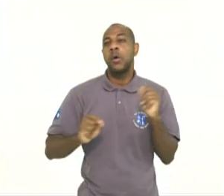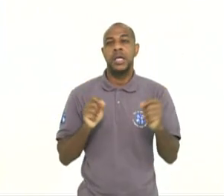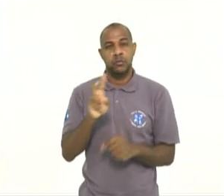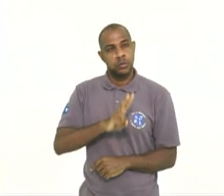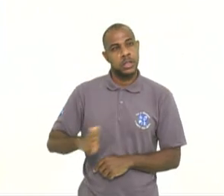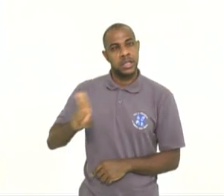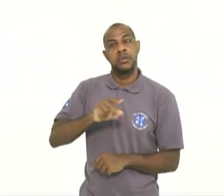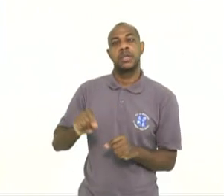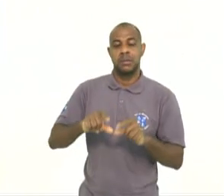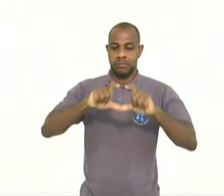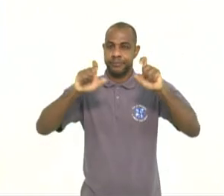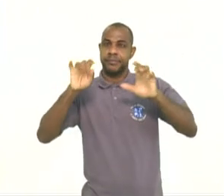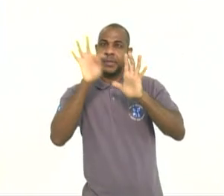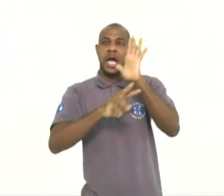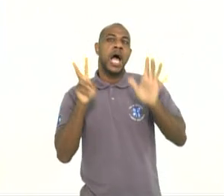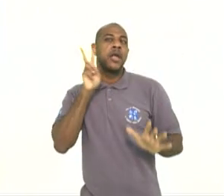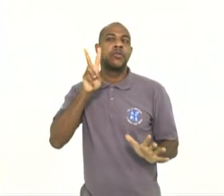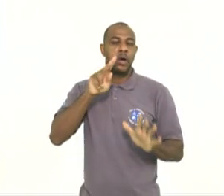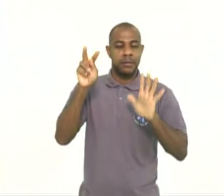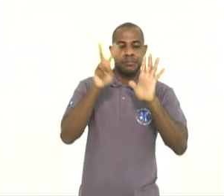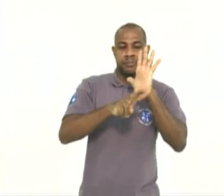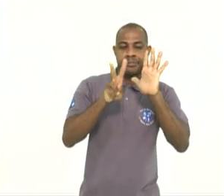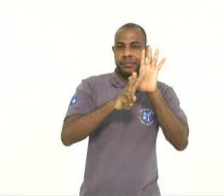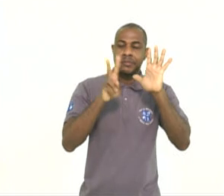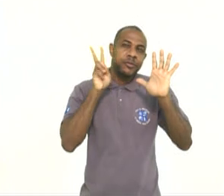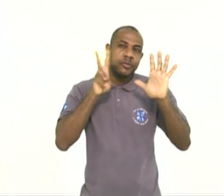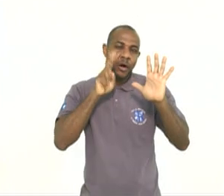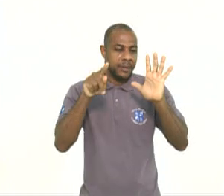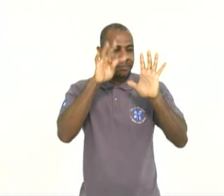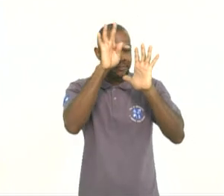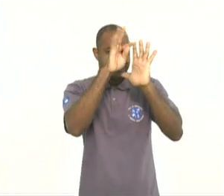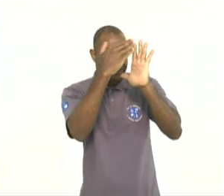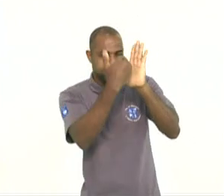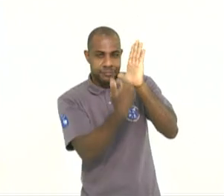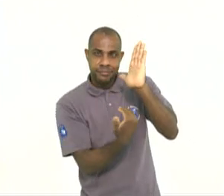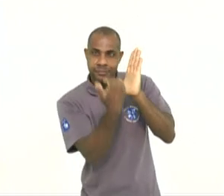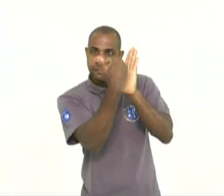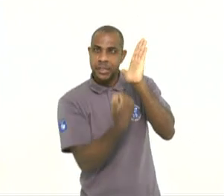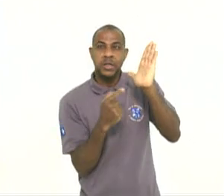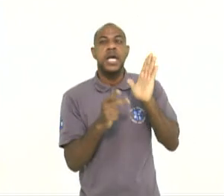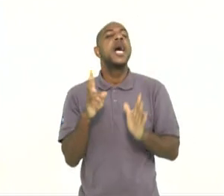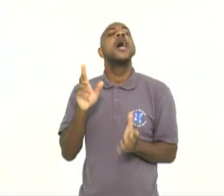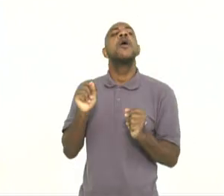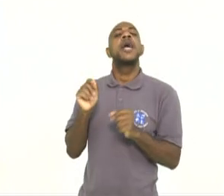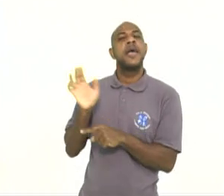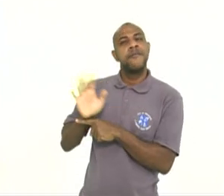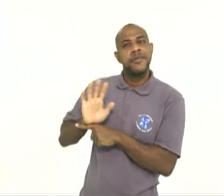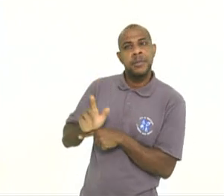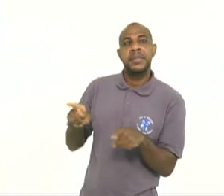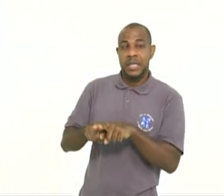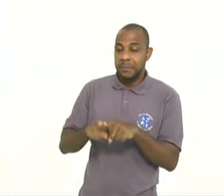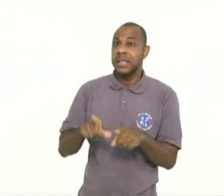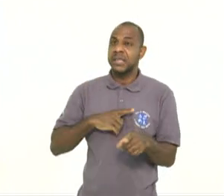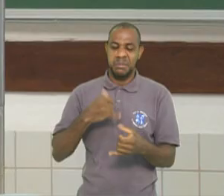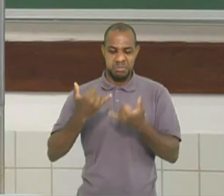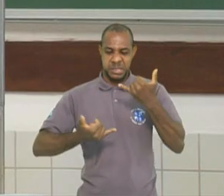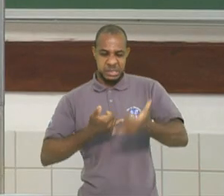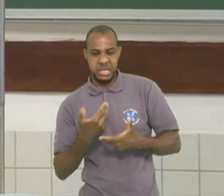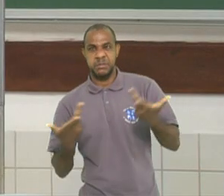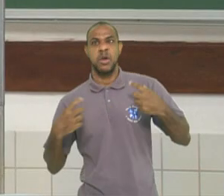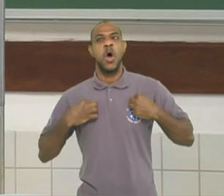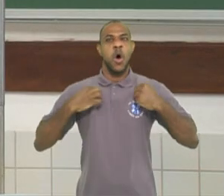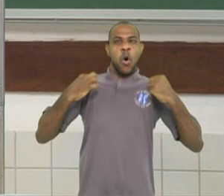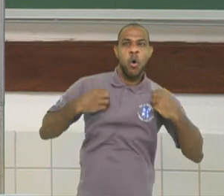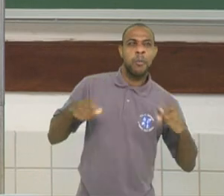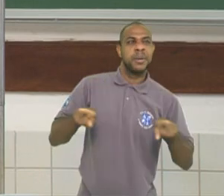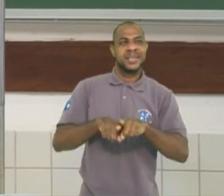a utilização dos enredos desses quadrinhos em filmes além de todos os produtos para crianças de brinquedos até acessórios